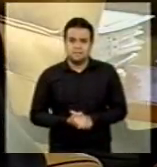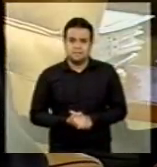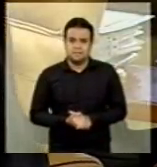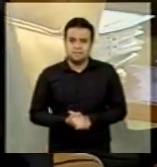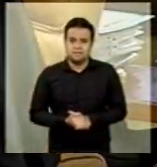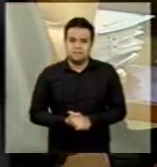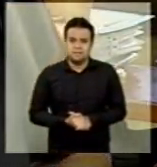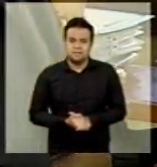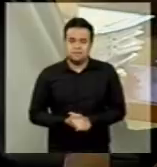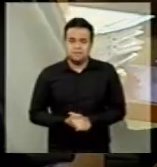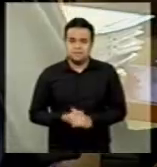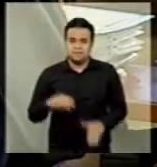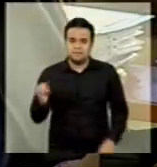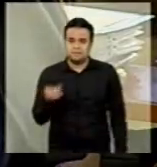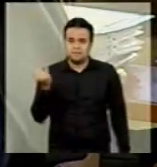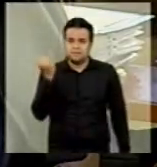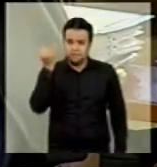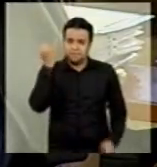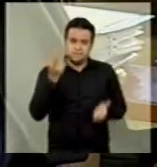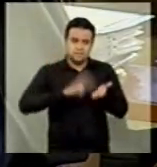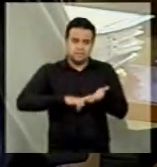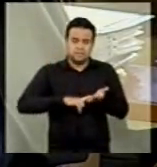É importante que se registre isso.